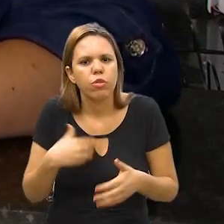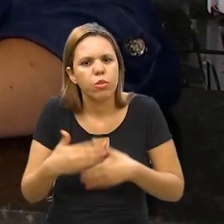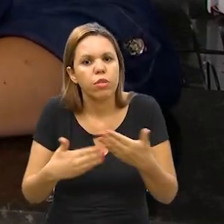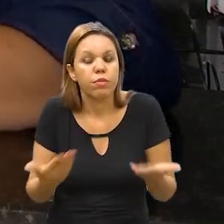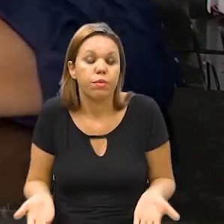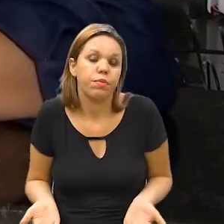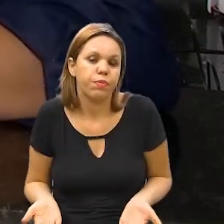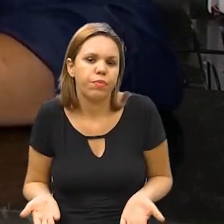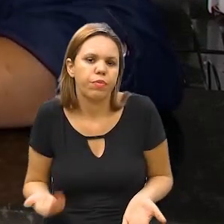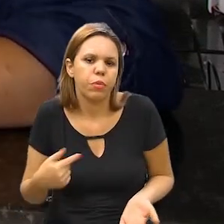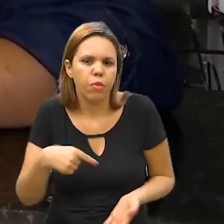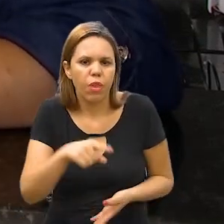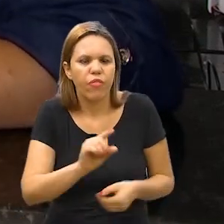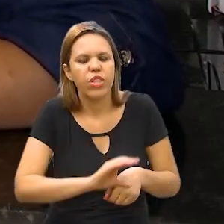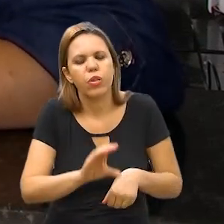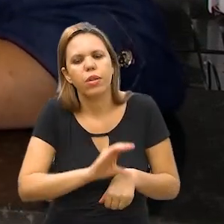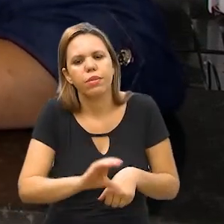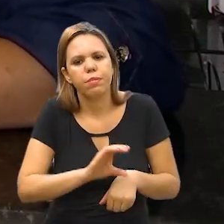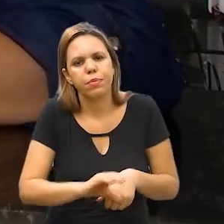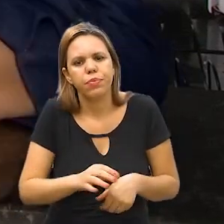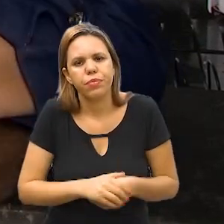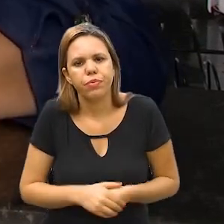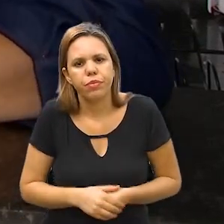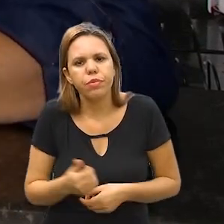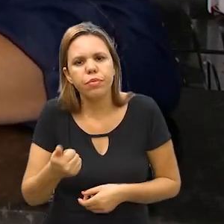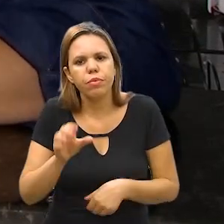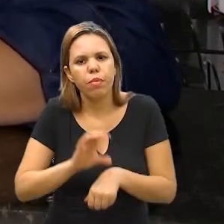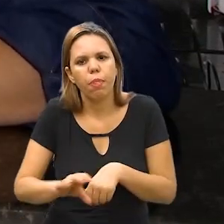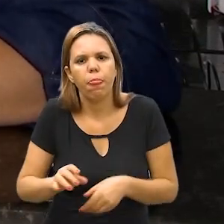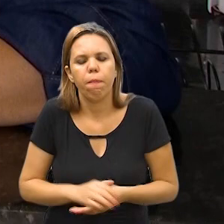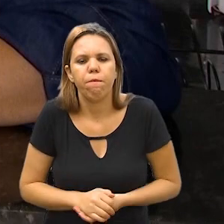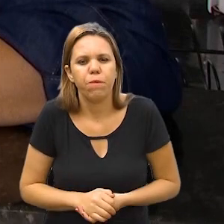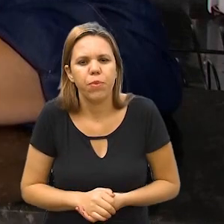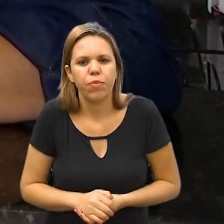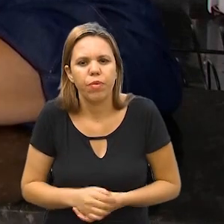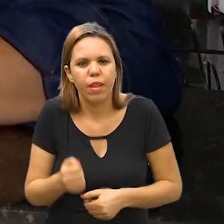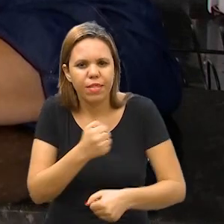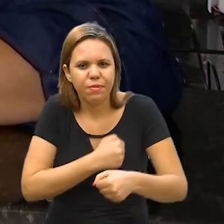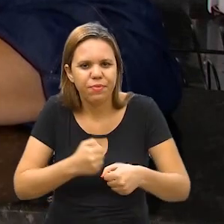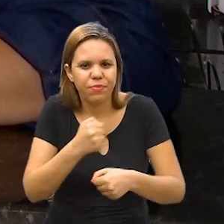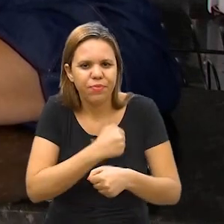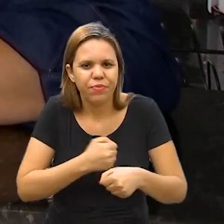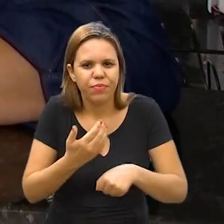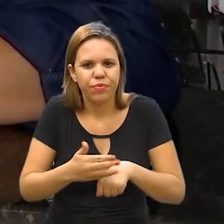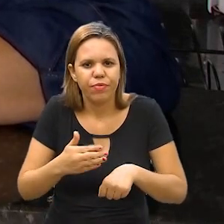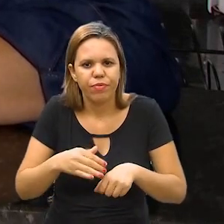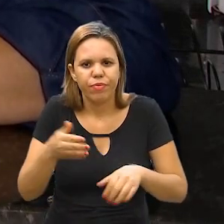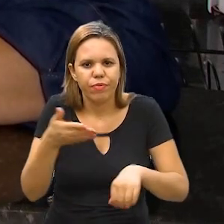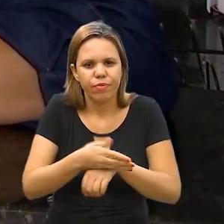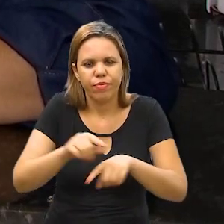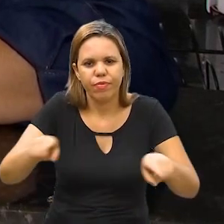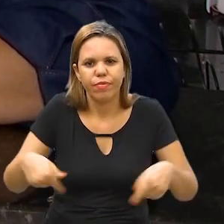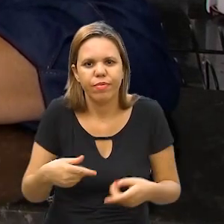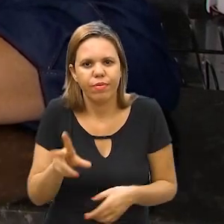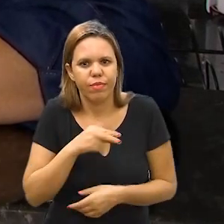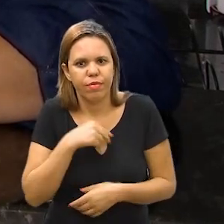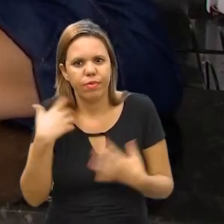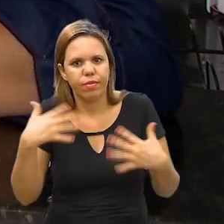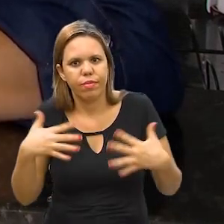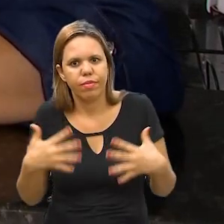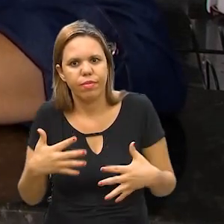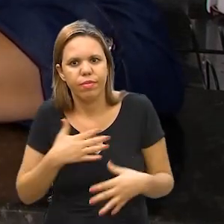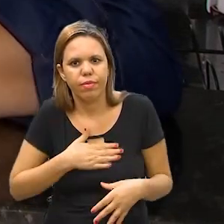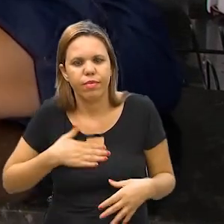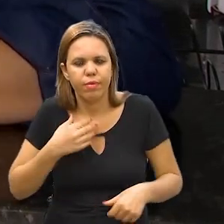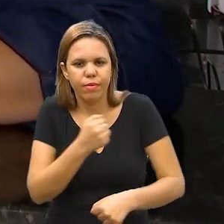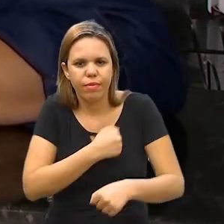processos. Aí eu fui fazer curso. Aí meu primeiro curso que eu fiz de gastronomia, que eu entrei na sala assim, né? Falei, nossa, que gostoso, a